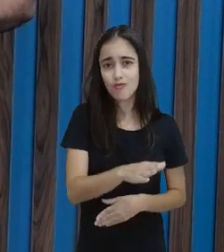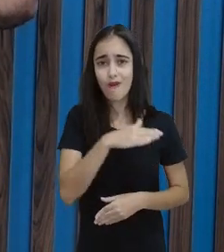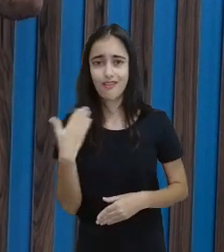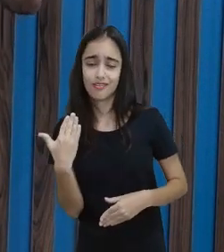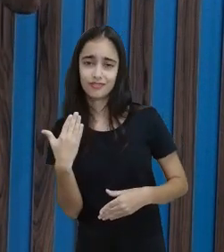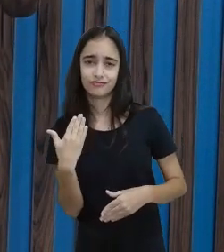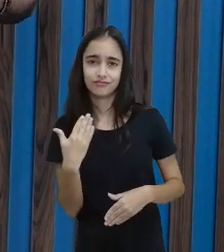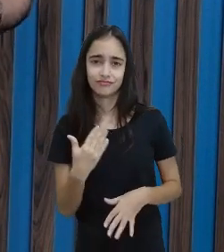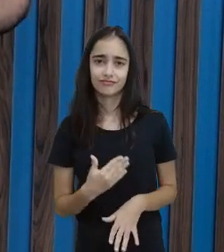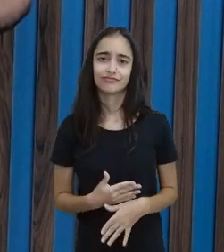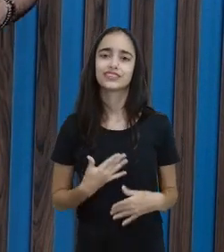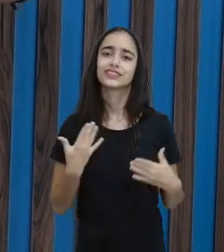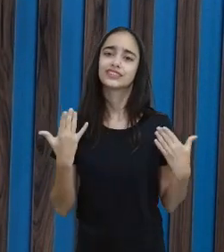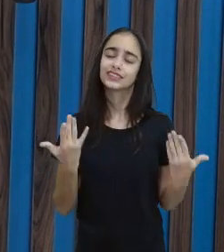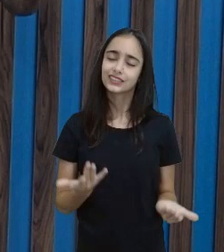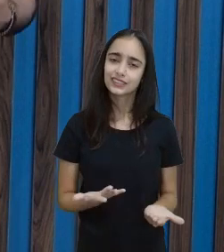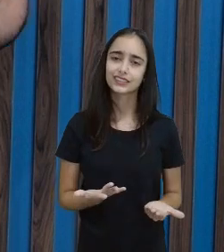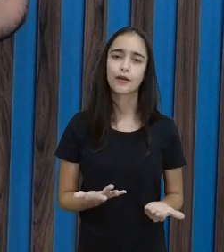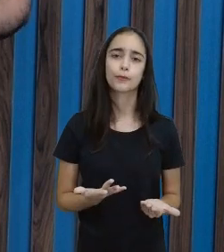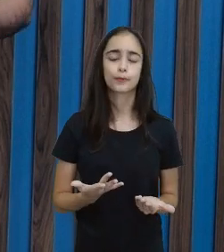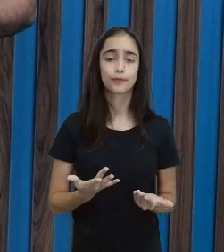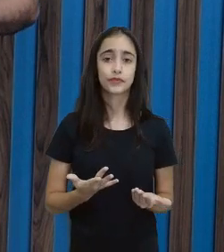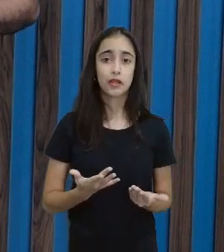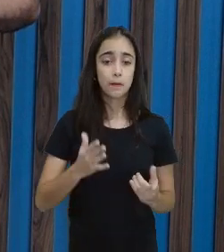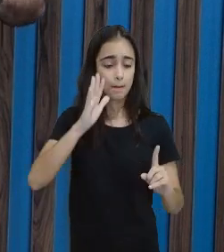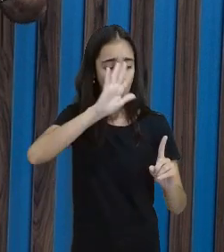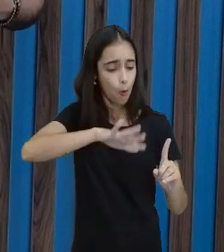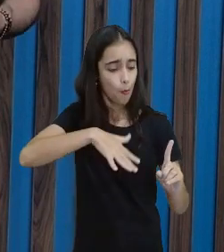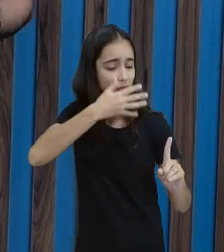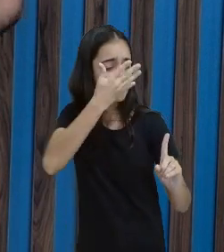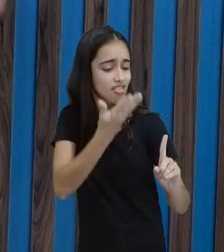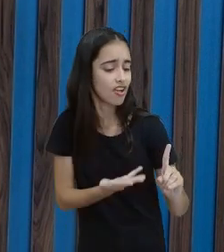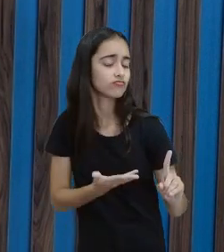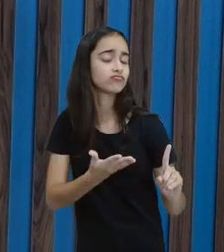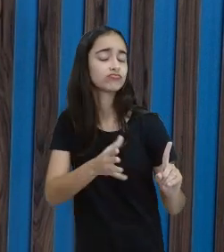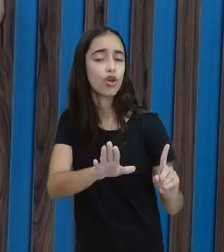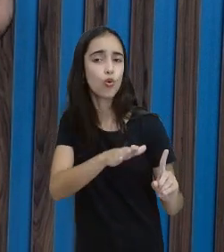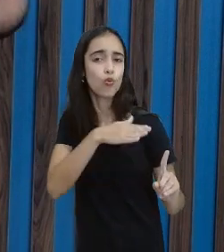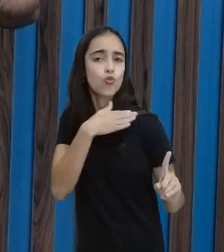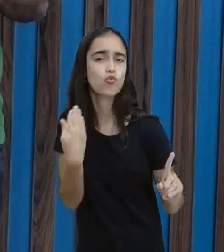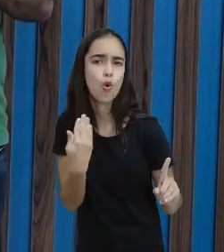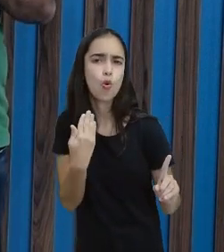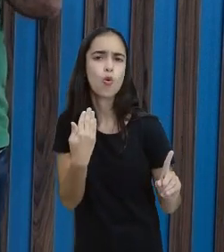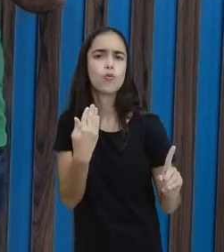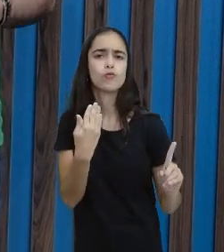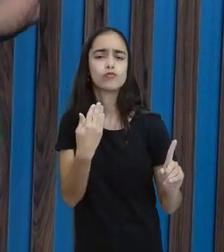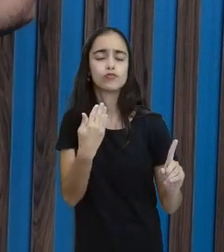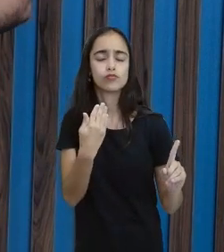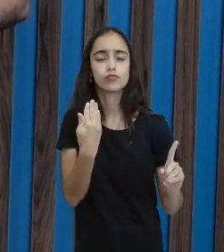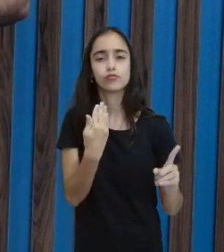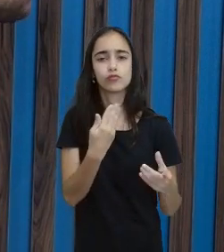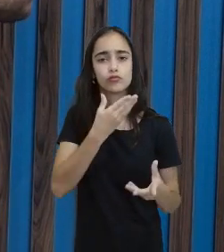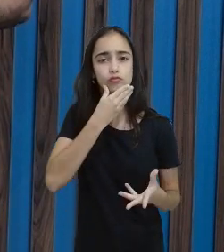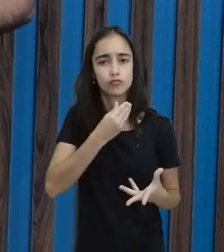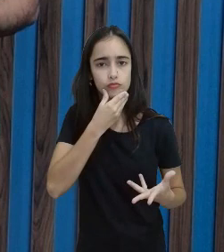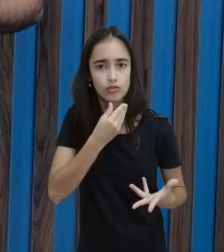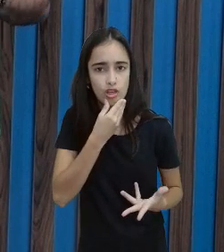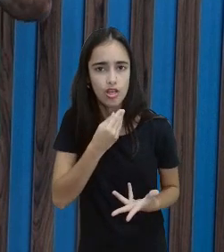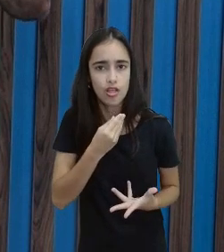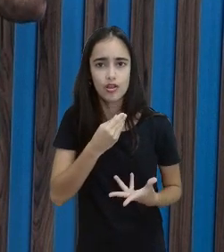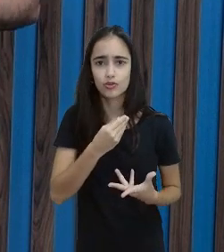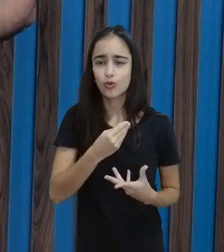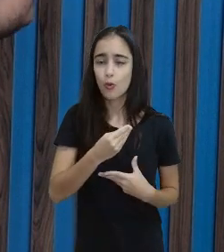né? Então, nesse sentido, em homenagem à morte, né, do líder do maior quilombo que a gente